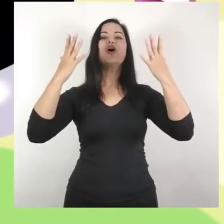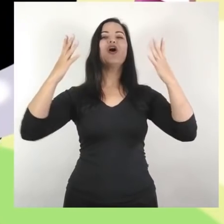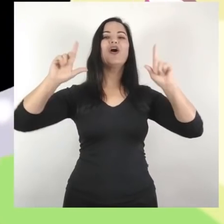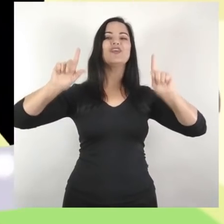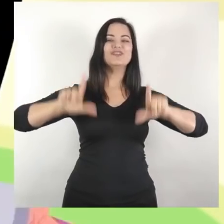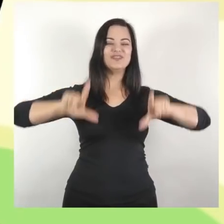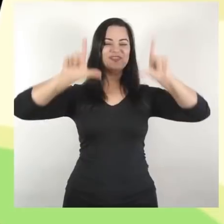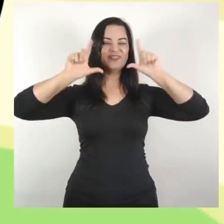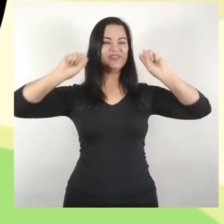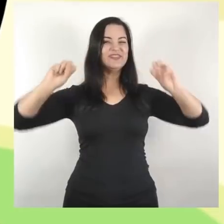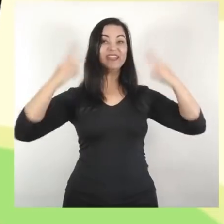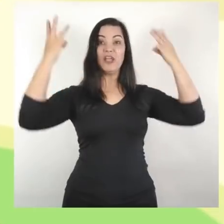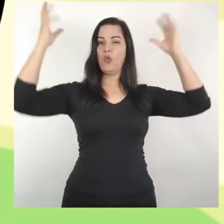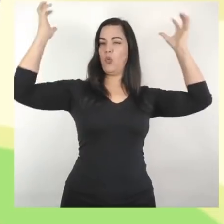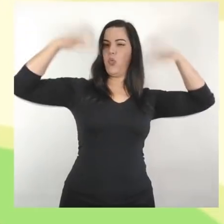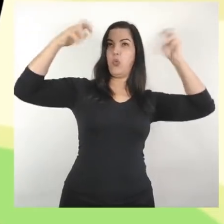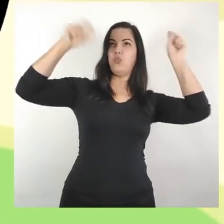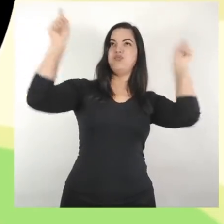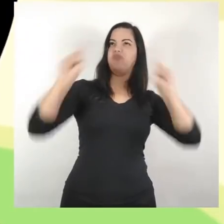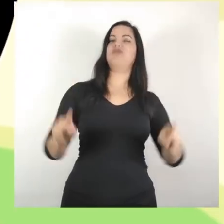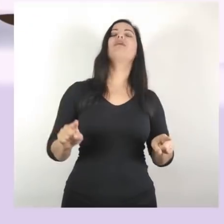ser tempestacular!